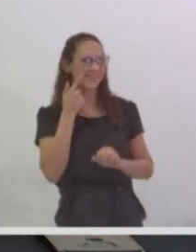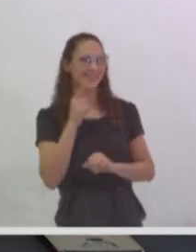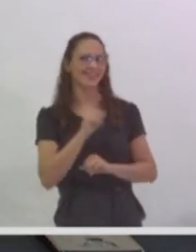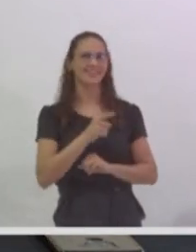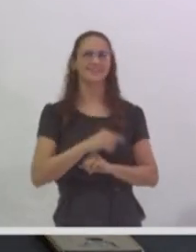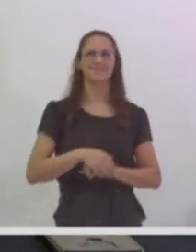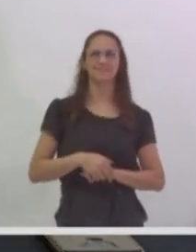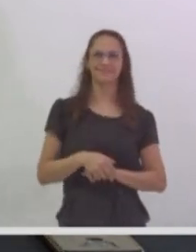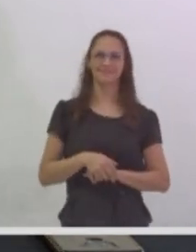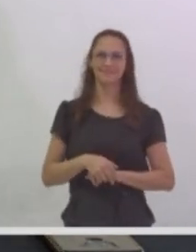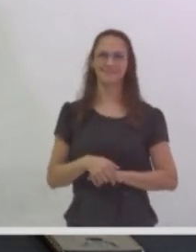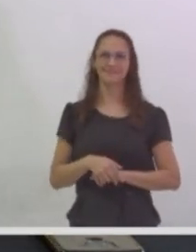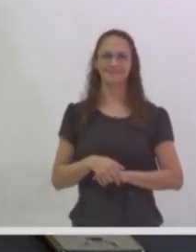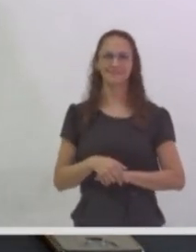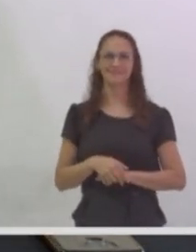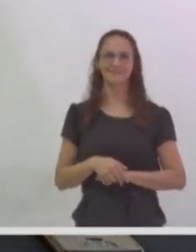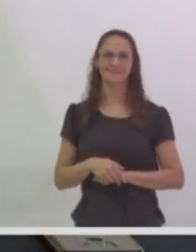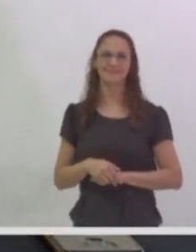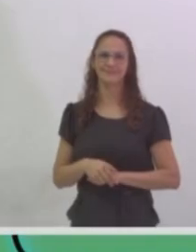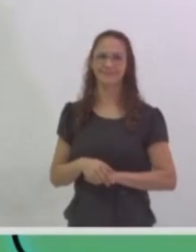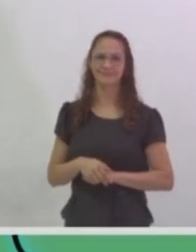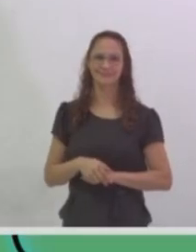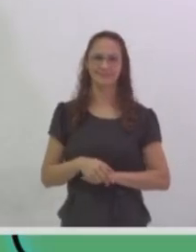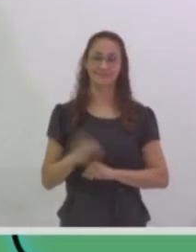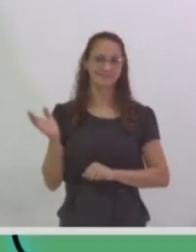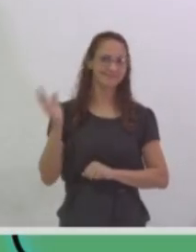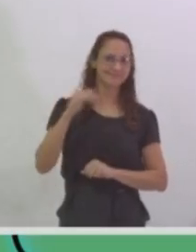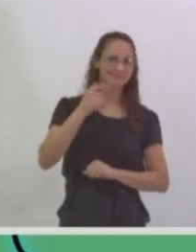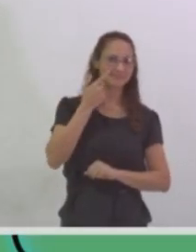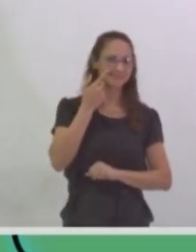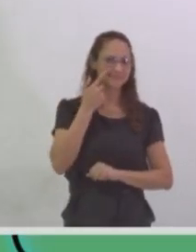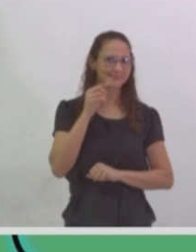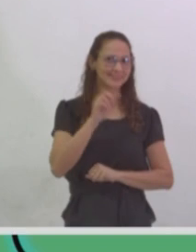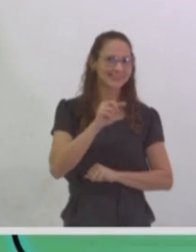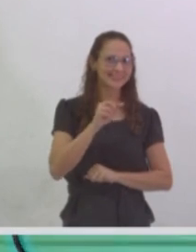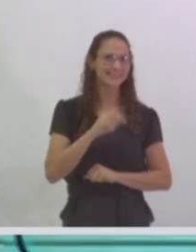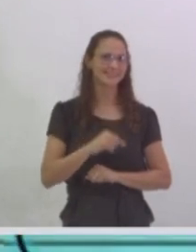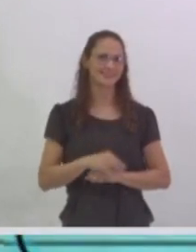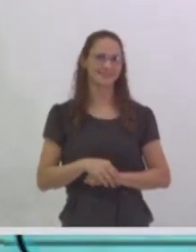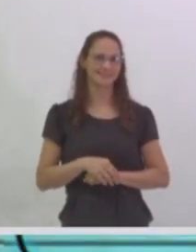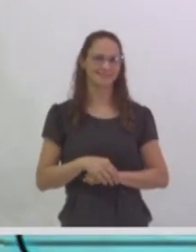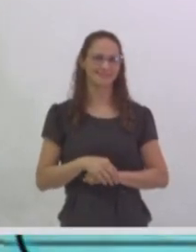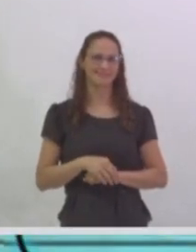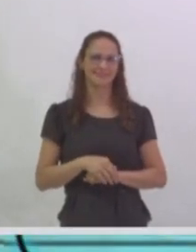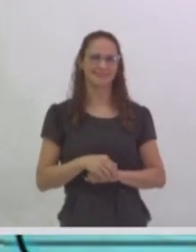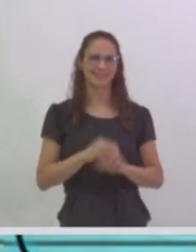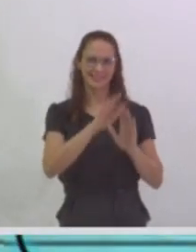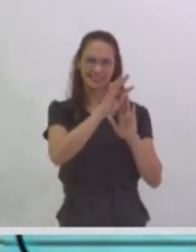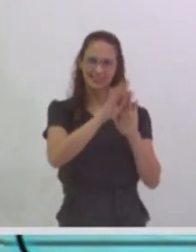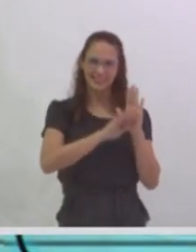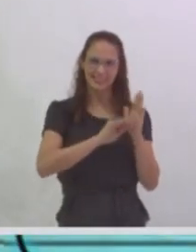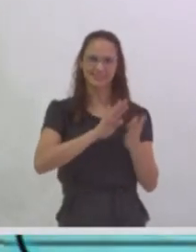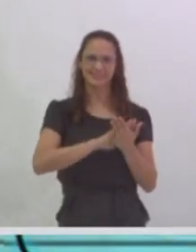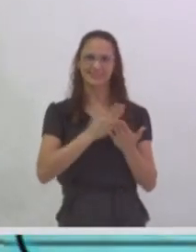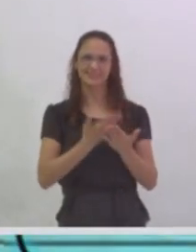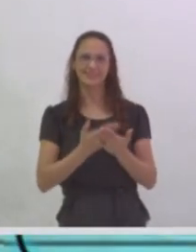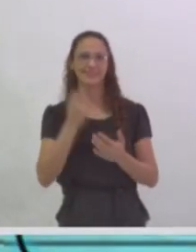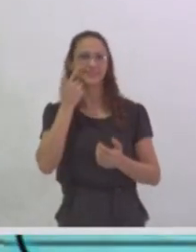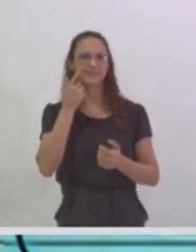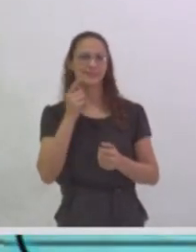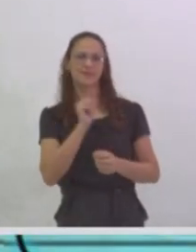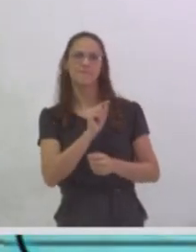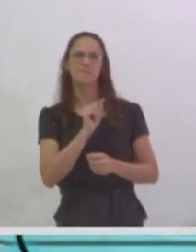contei. Legal? Então vamos lá, vem para a tela, ó. Vamos começar a nossa interpretação de texto. A minha primeira pergunta